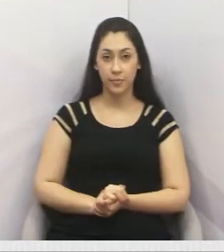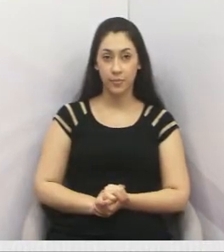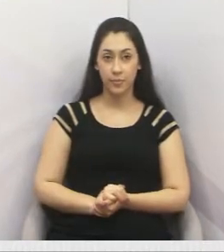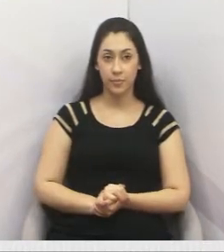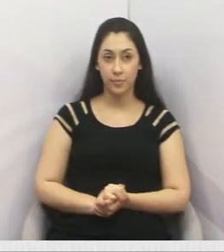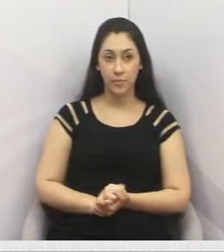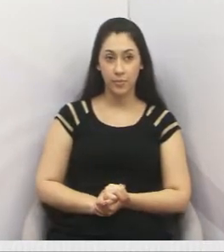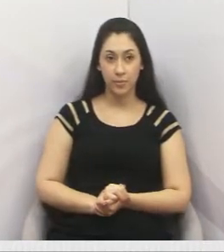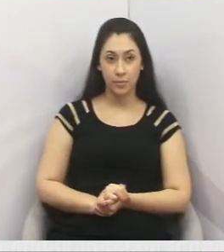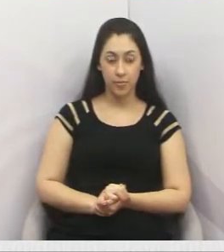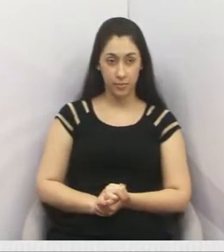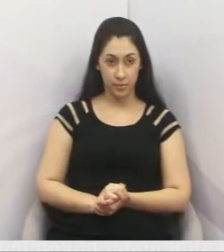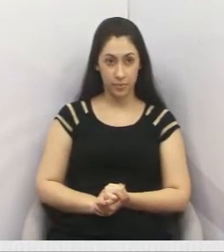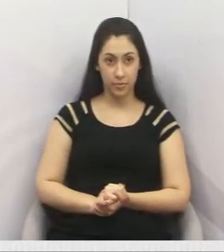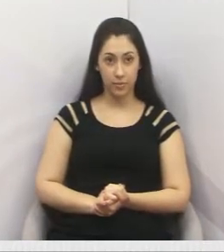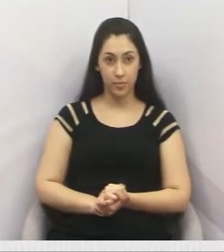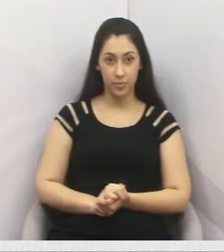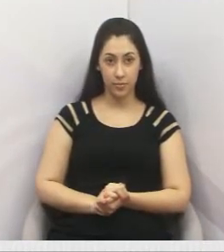Tudo bem?